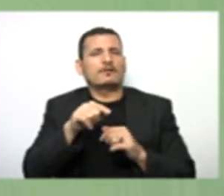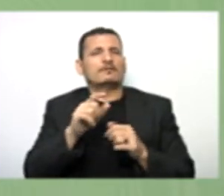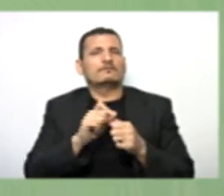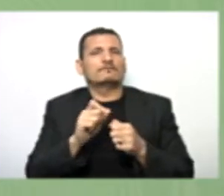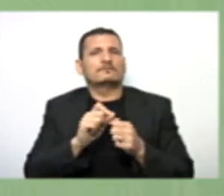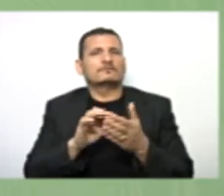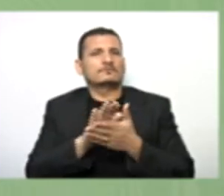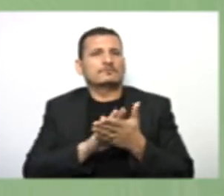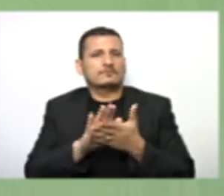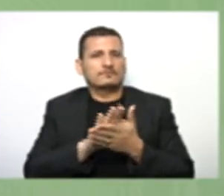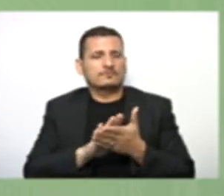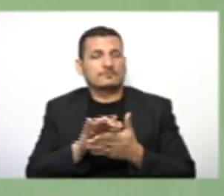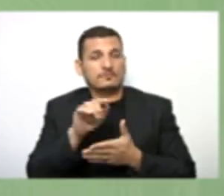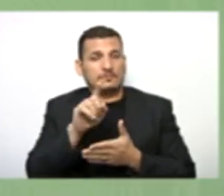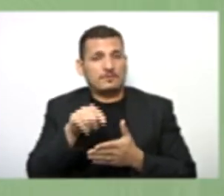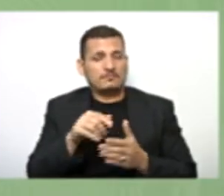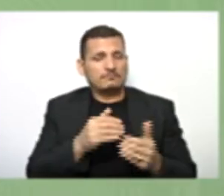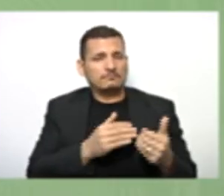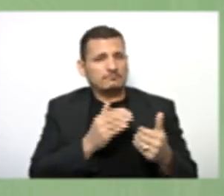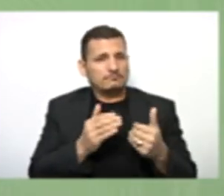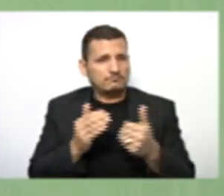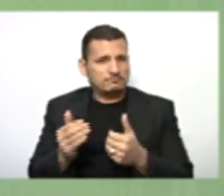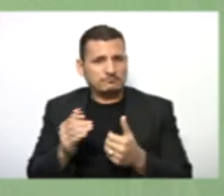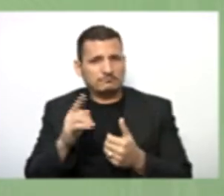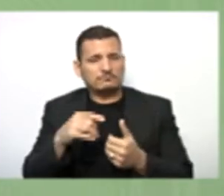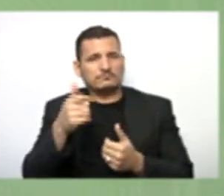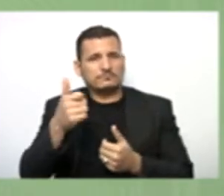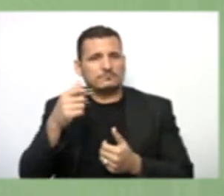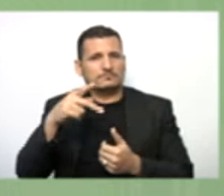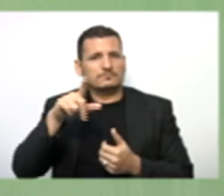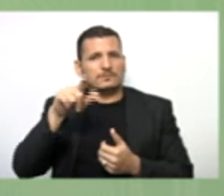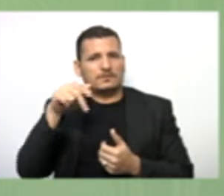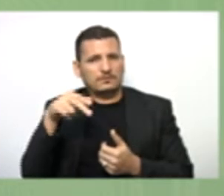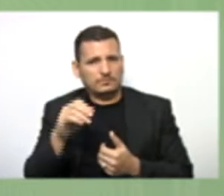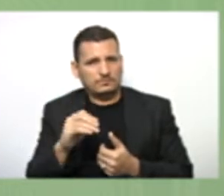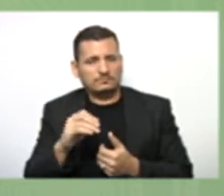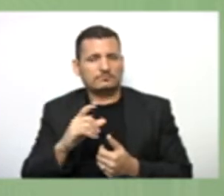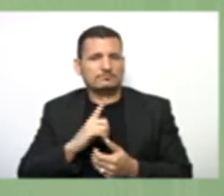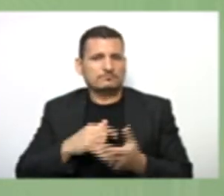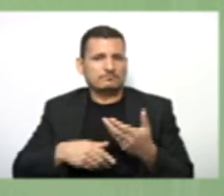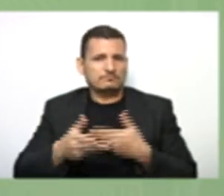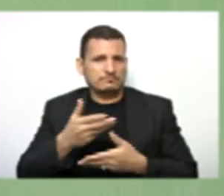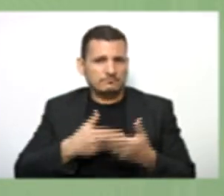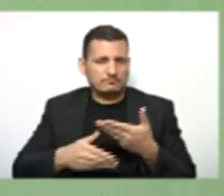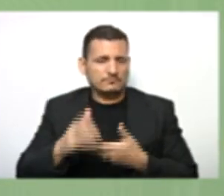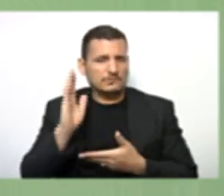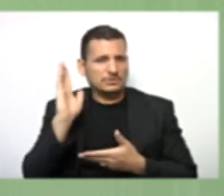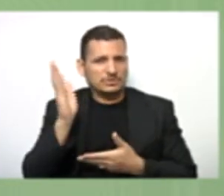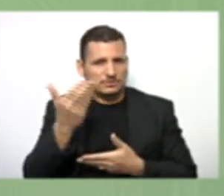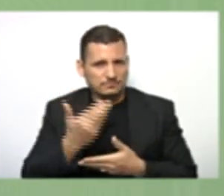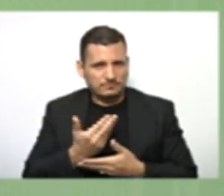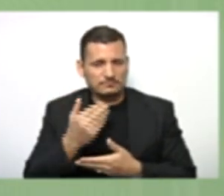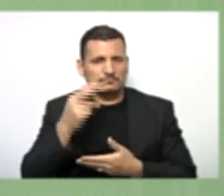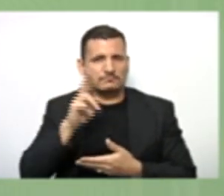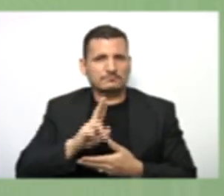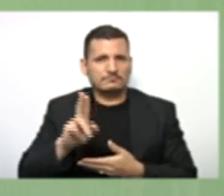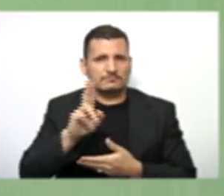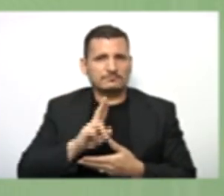né? Então, esses são processos de primeiro plano, ou seja, que interagem diretamente com o usuário,